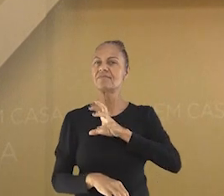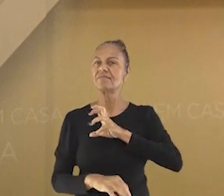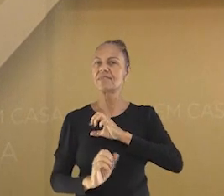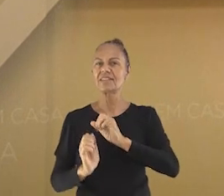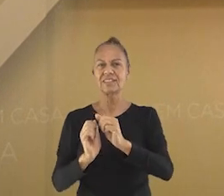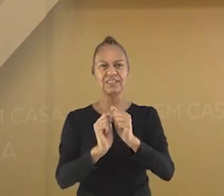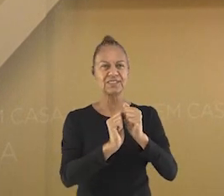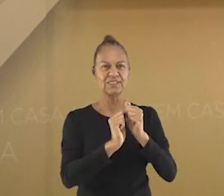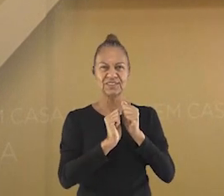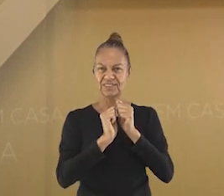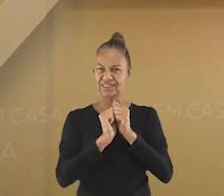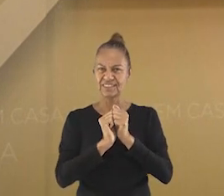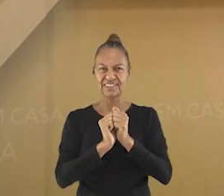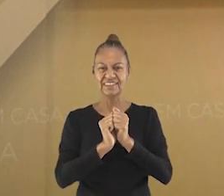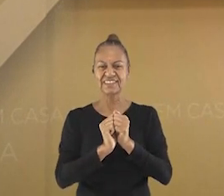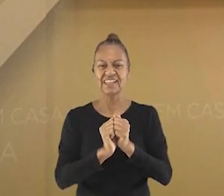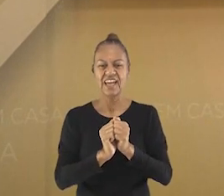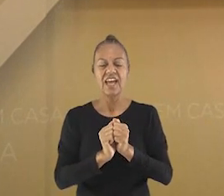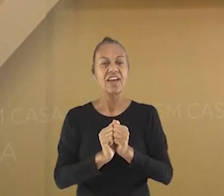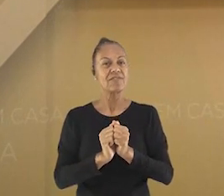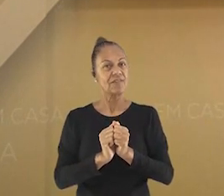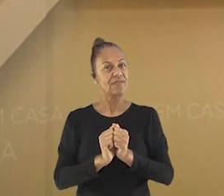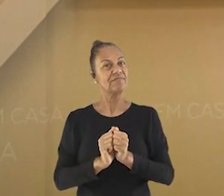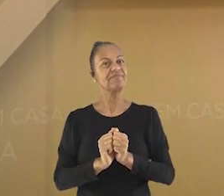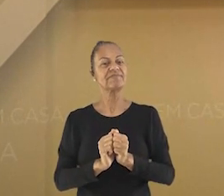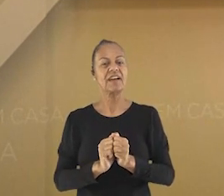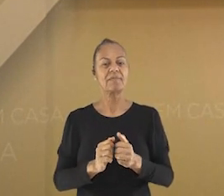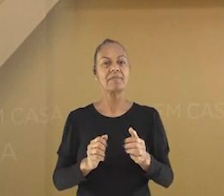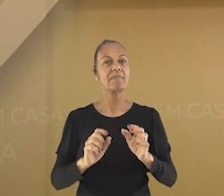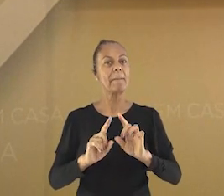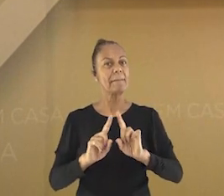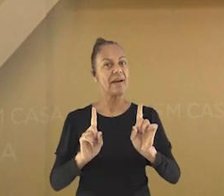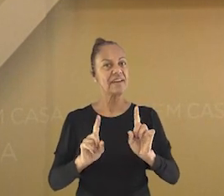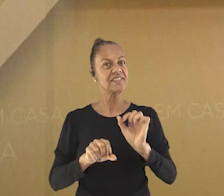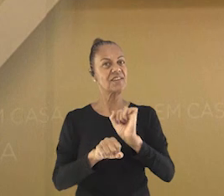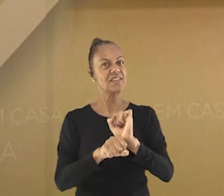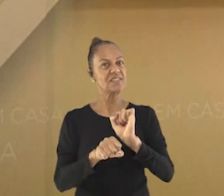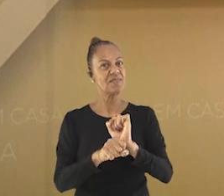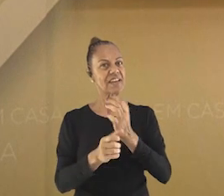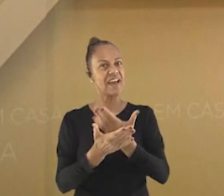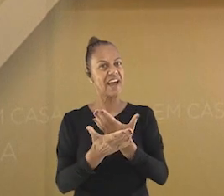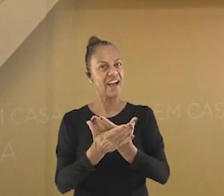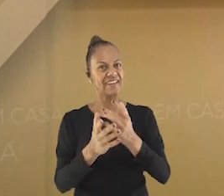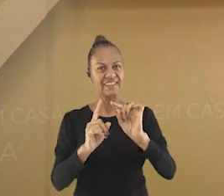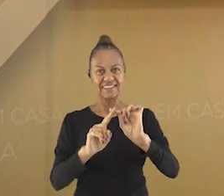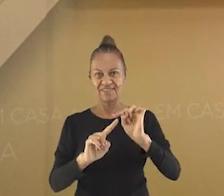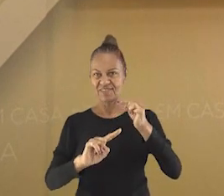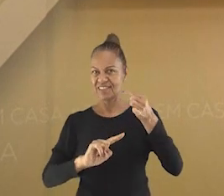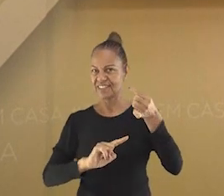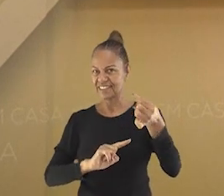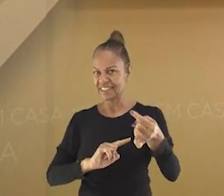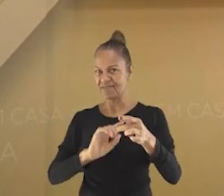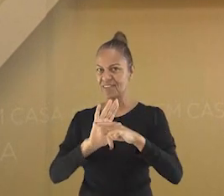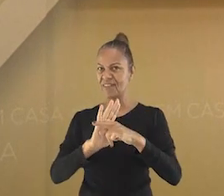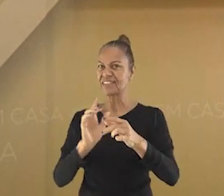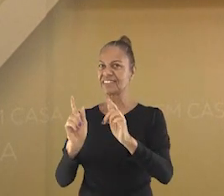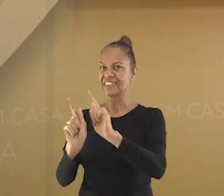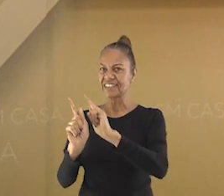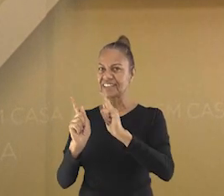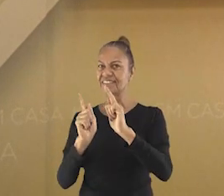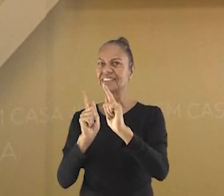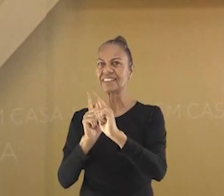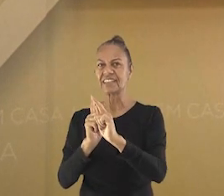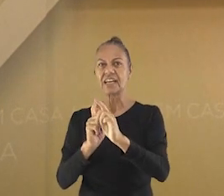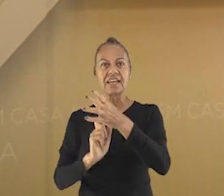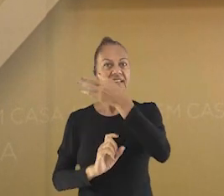estar aqui com vocês, aprendendo juntos. Vou ficando por aqui, mas espero vocês em uma próxima aula de